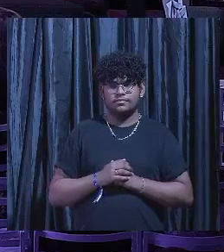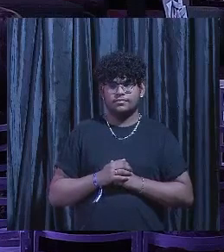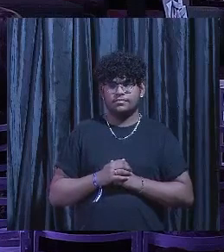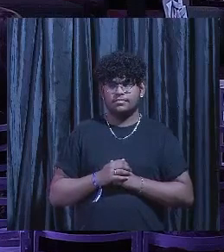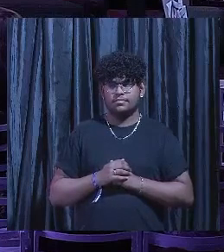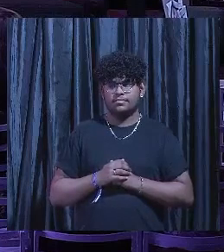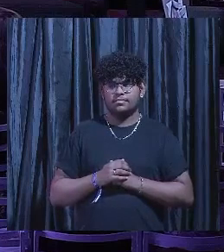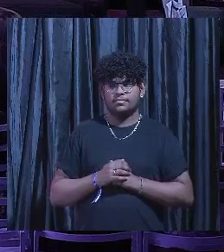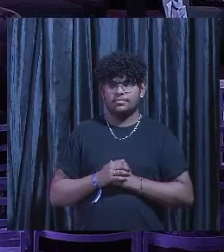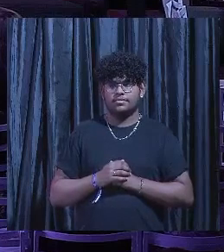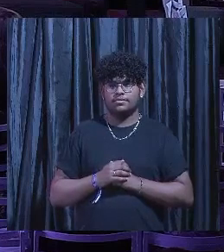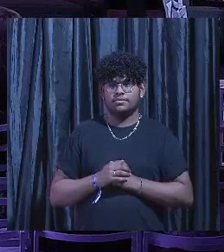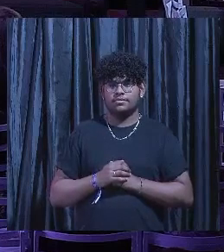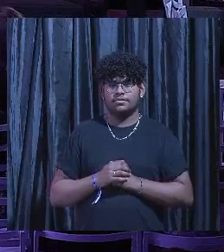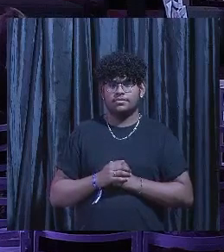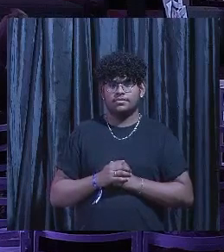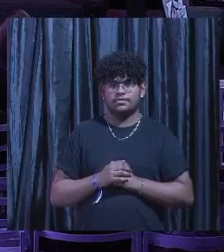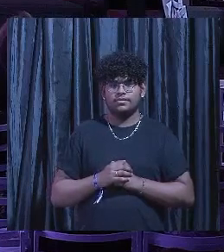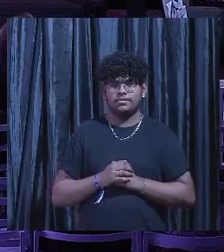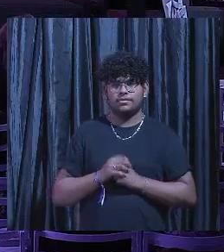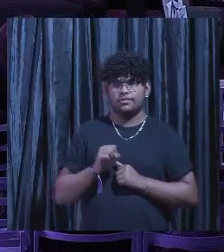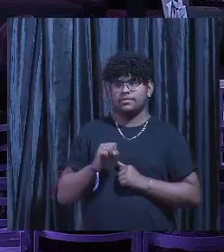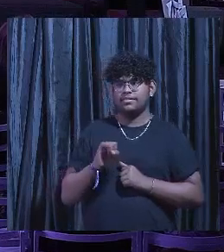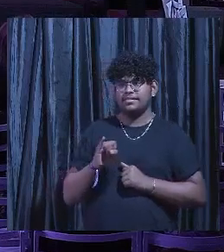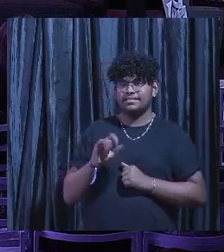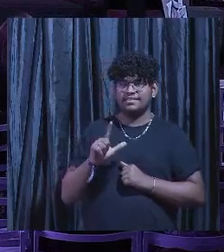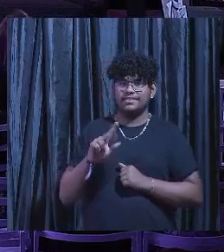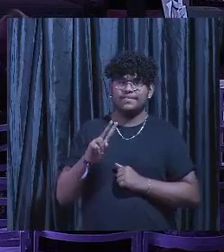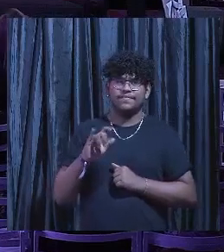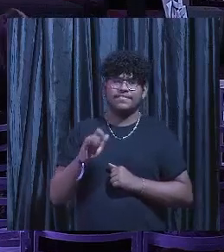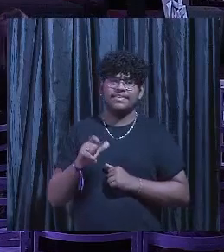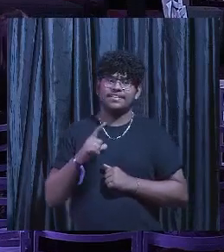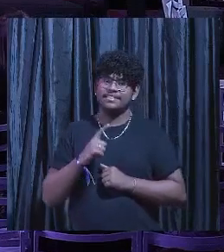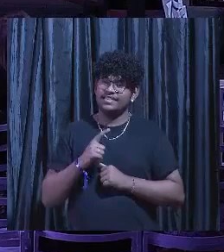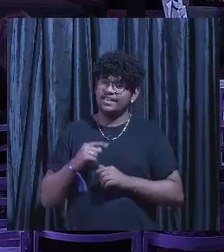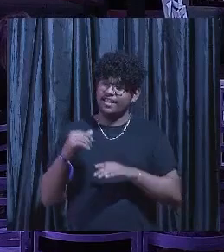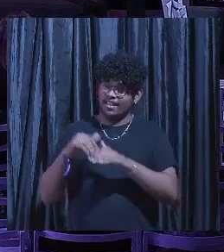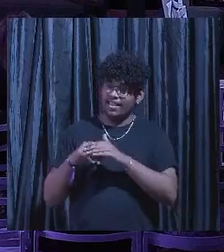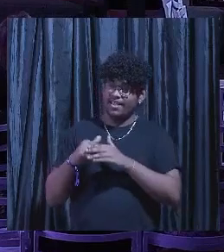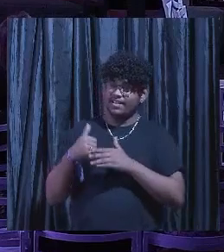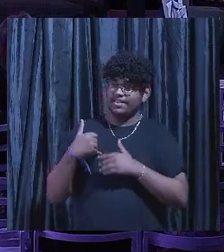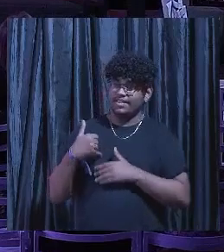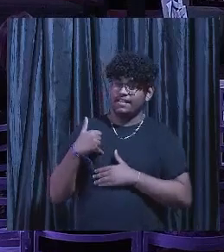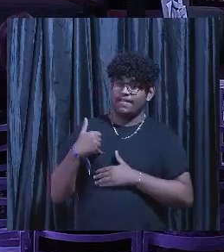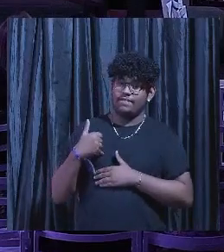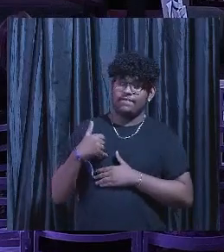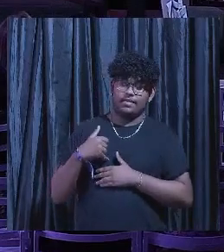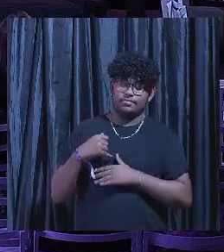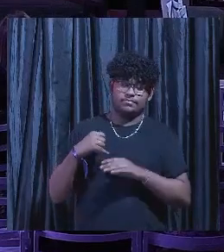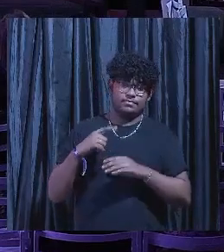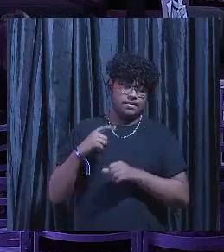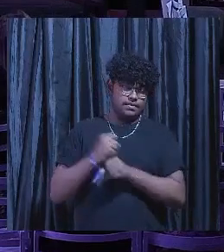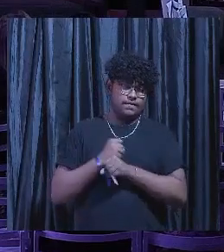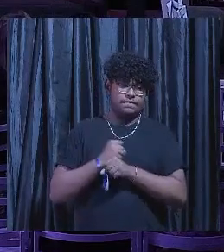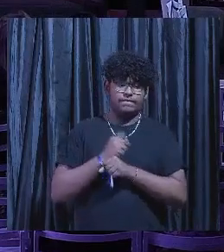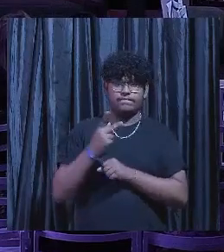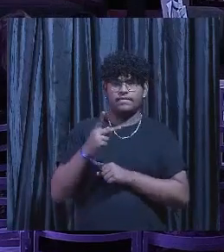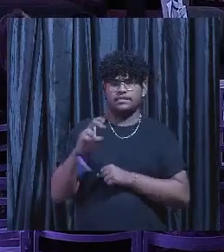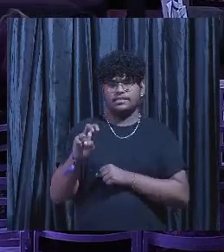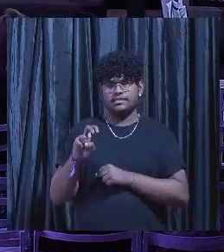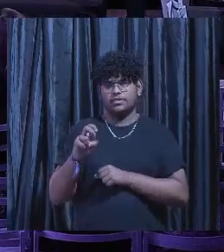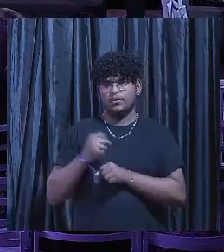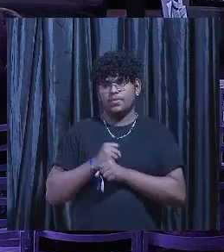não, tinha lido errado. Está assim, 75, não, 25 anos. Silvia Arani acumula 25 anos de experiência na